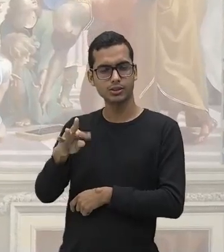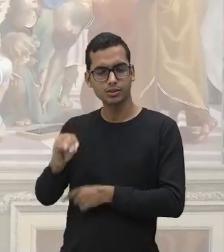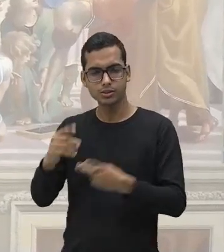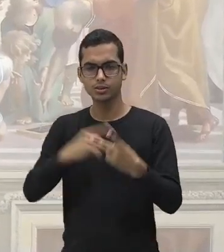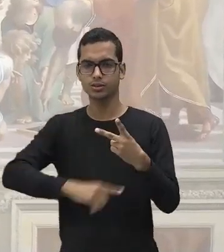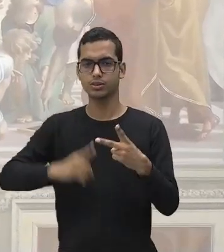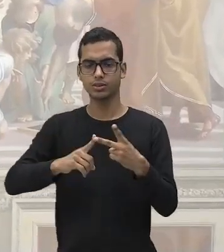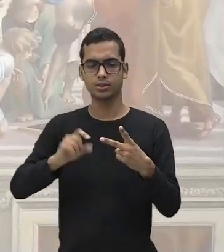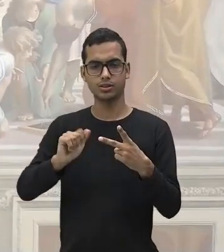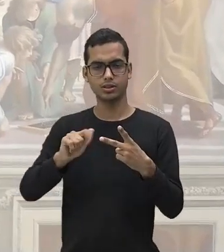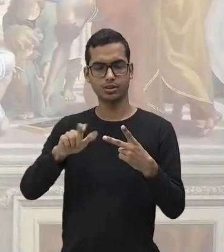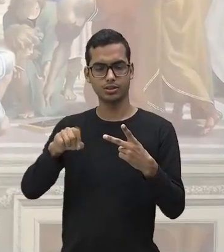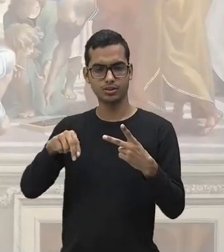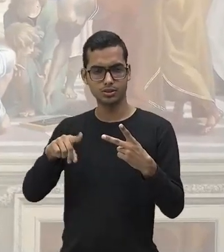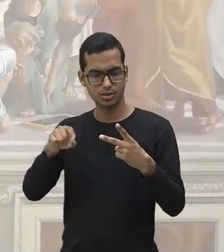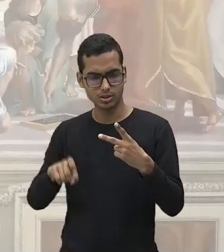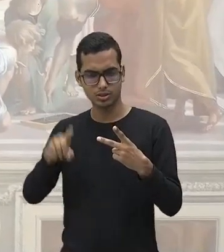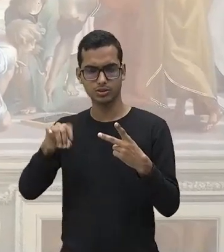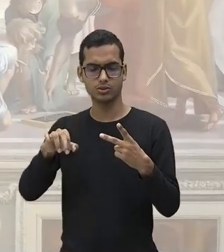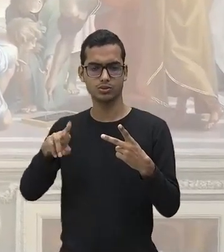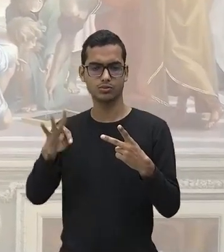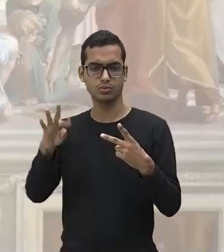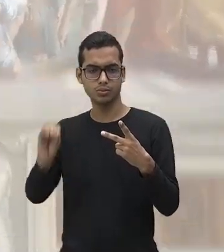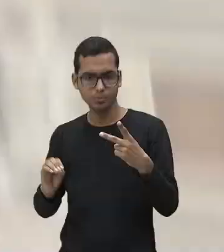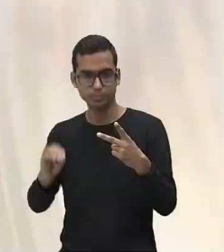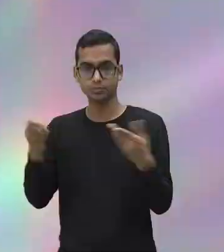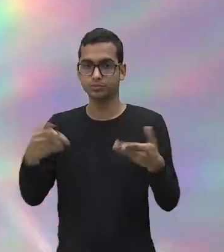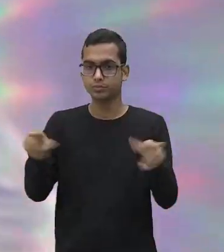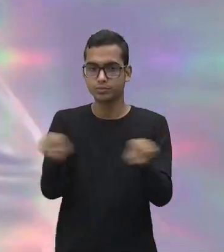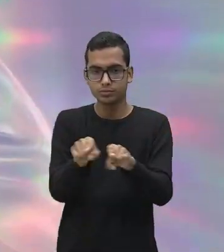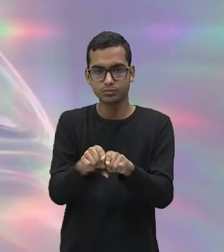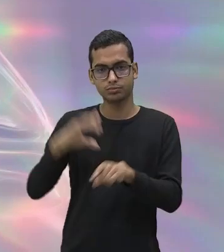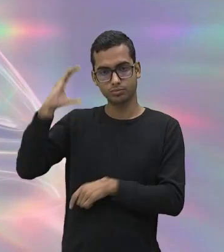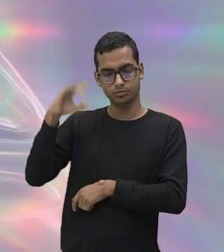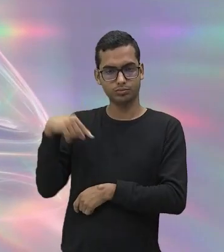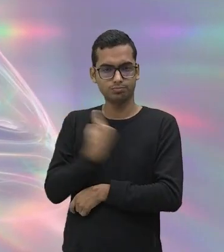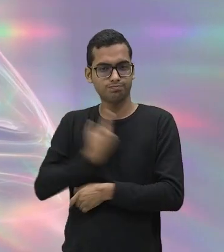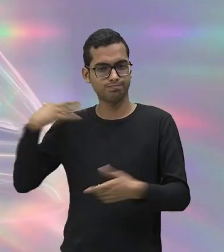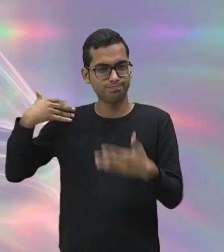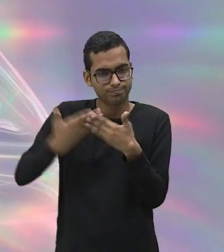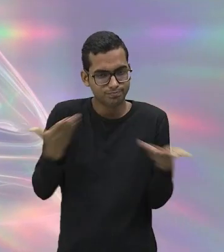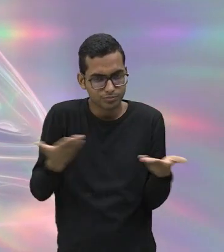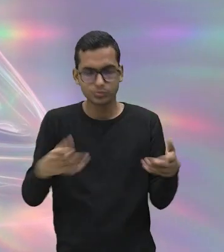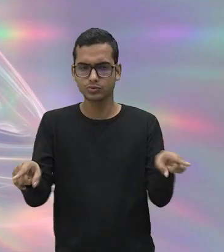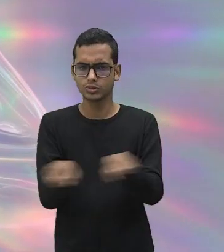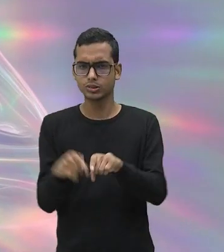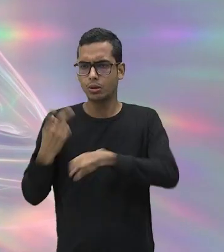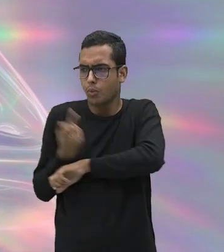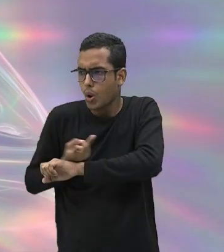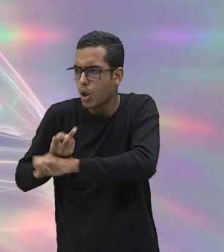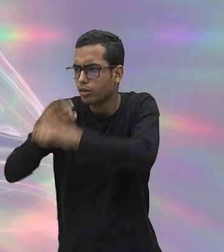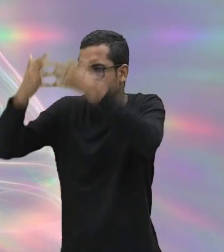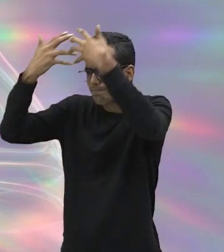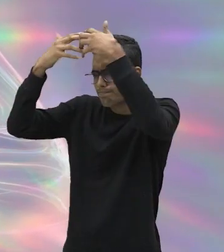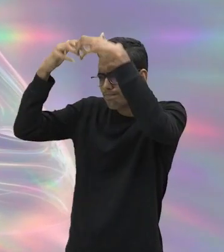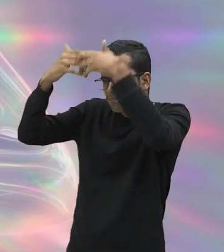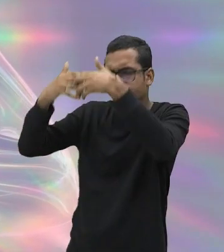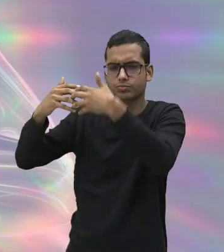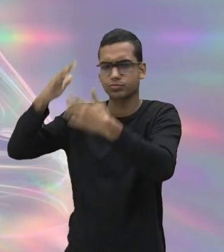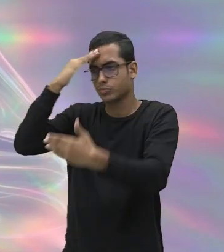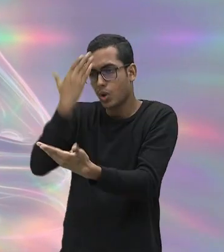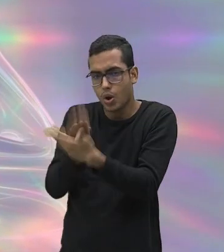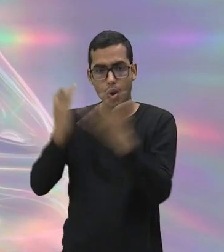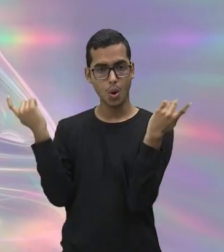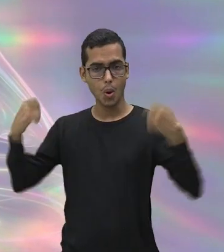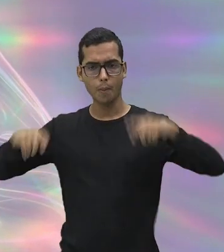da filosofia e da ciência como hoje conhecemos. Sua busca por explicações racionais e sua crença na capacidade